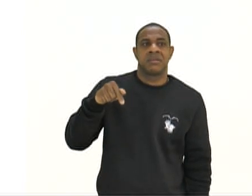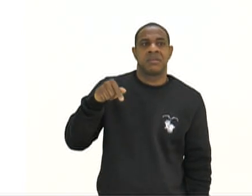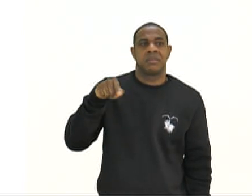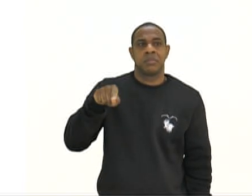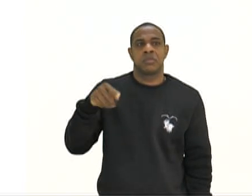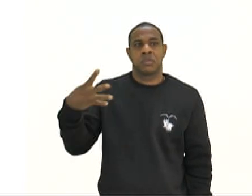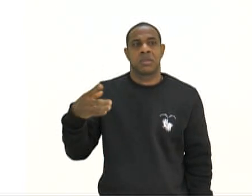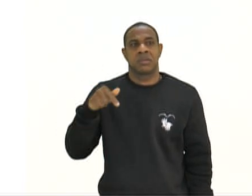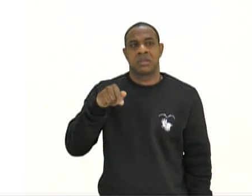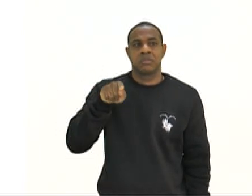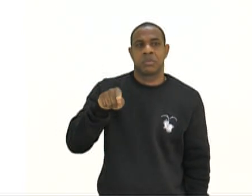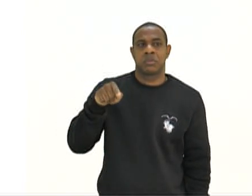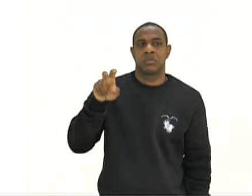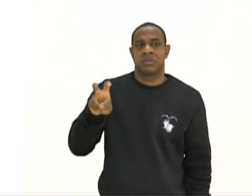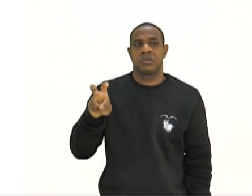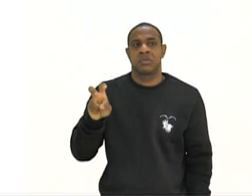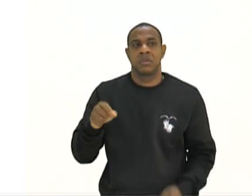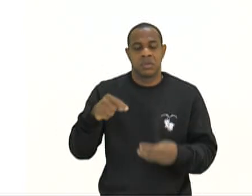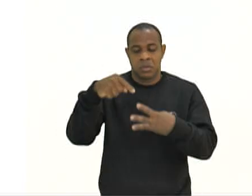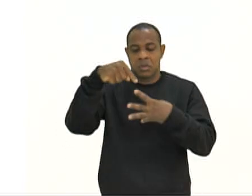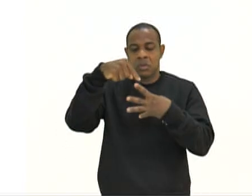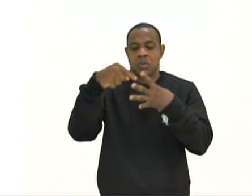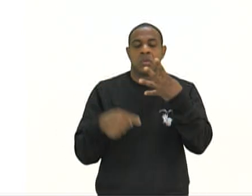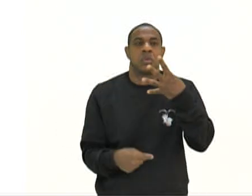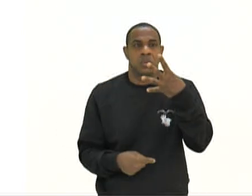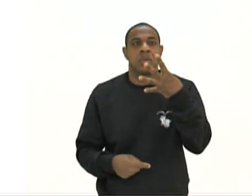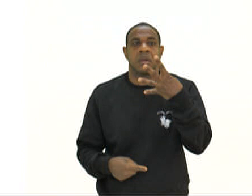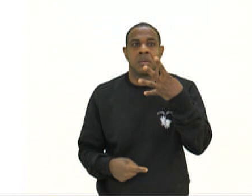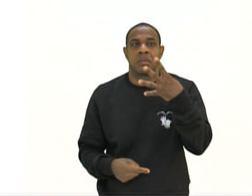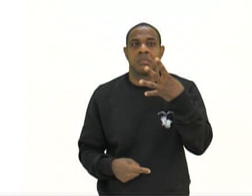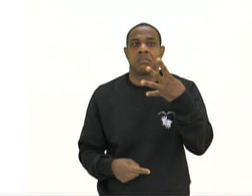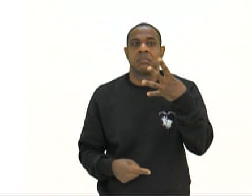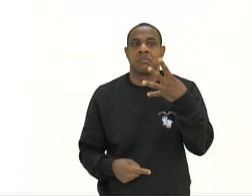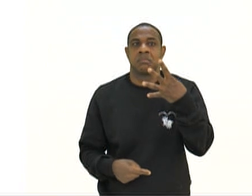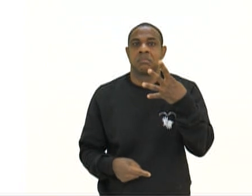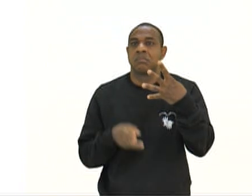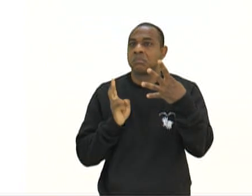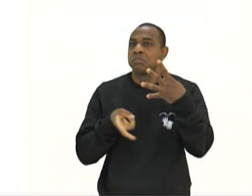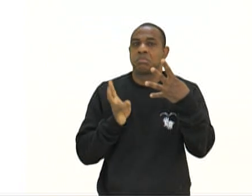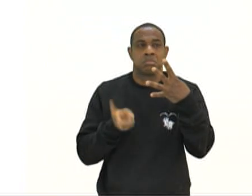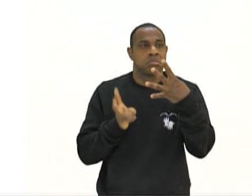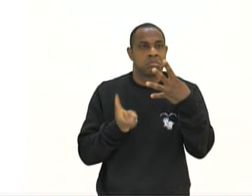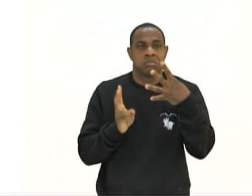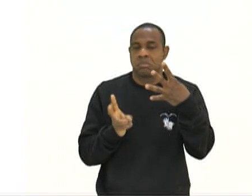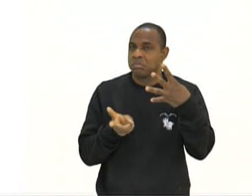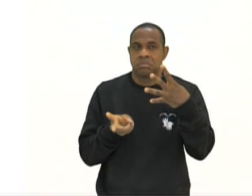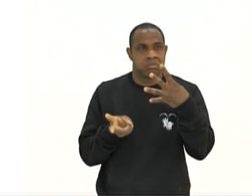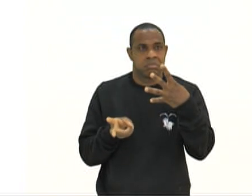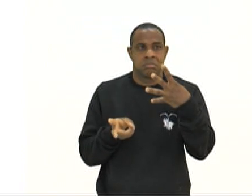7.5, então são 4 canais que estão ocupando basicamente o mesmo canal, a mesma